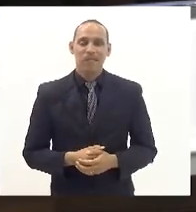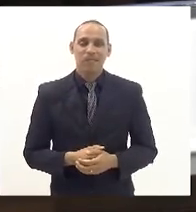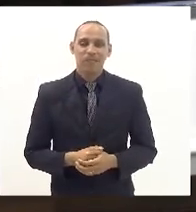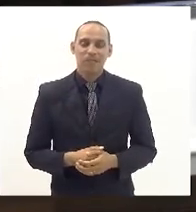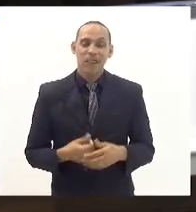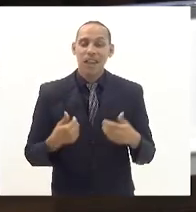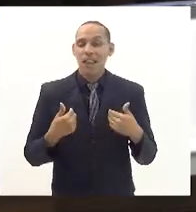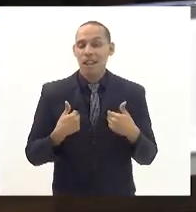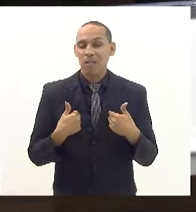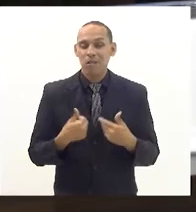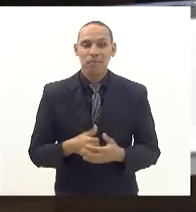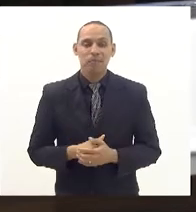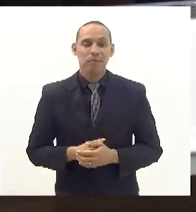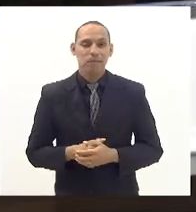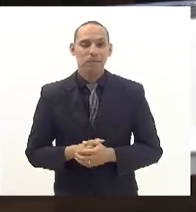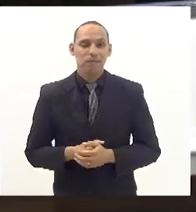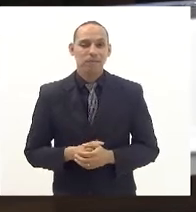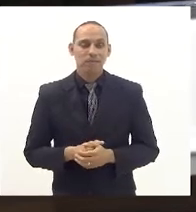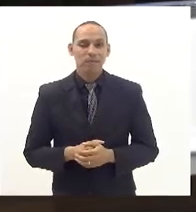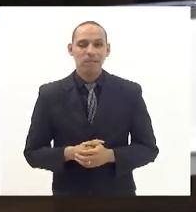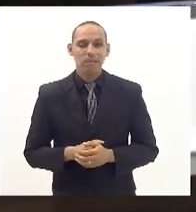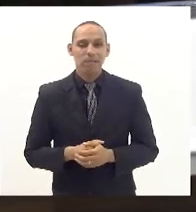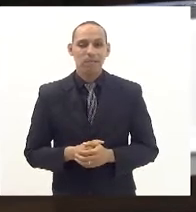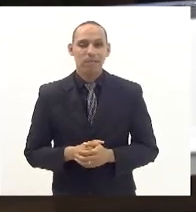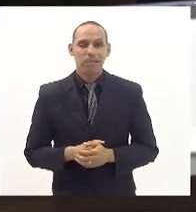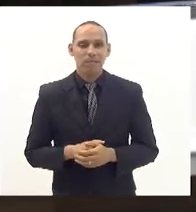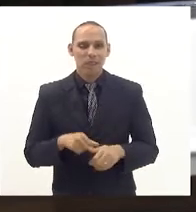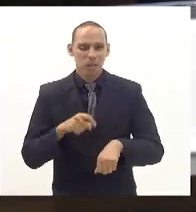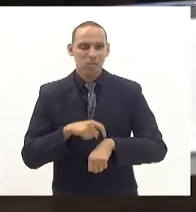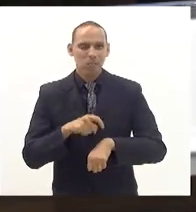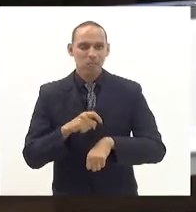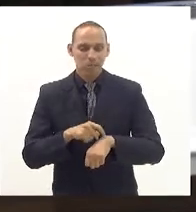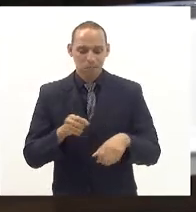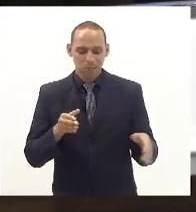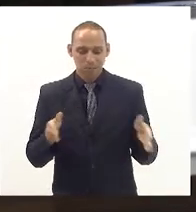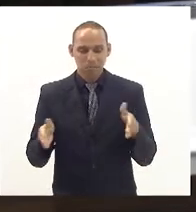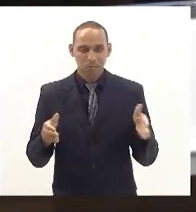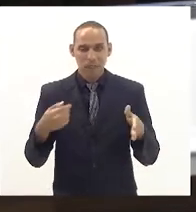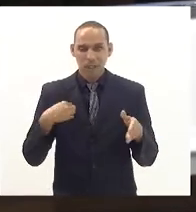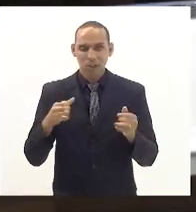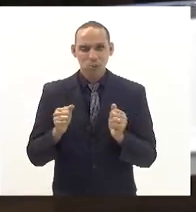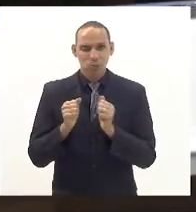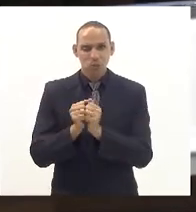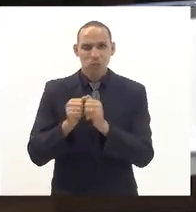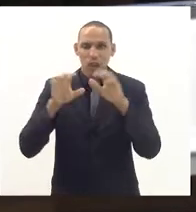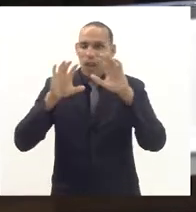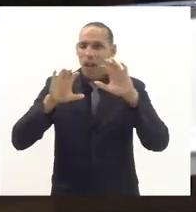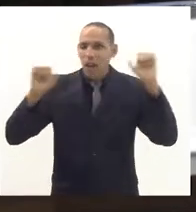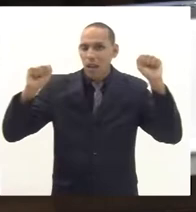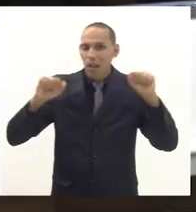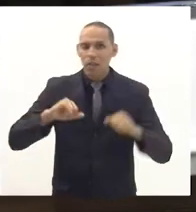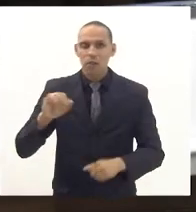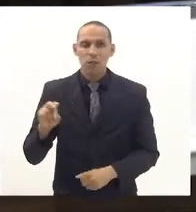e eu durante e o período no tribunal do júri han